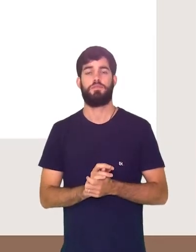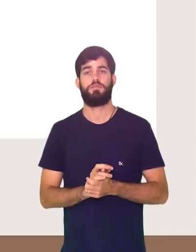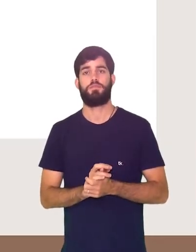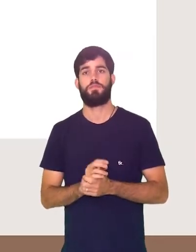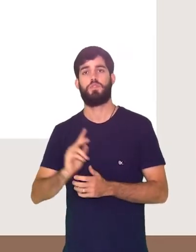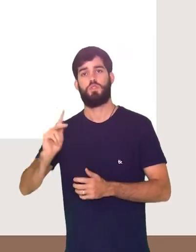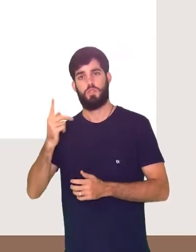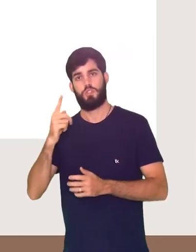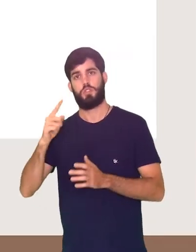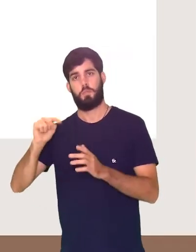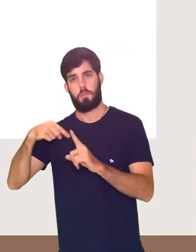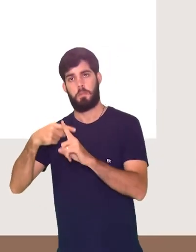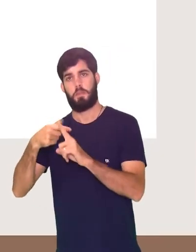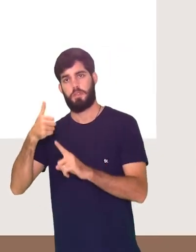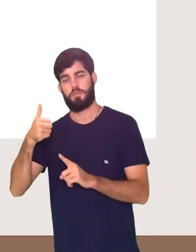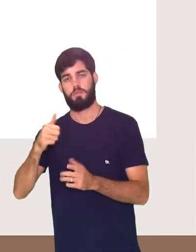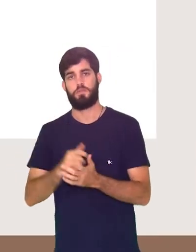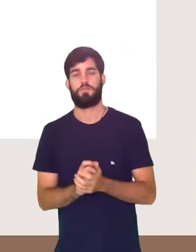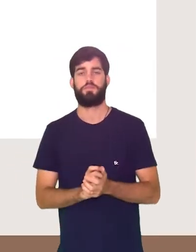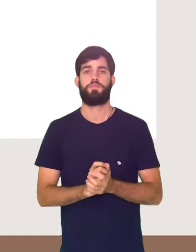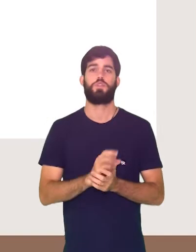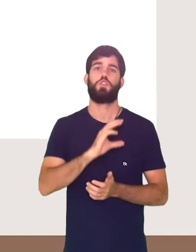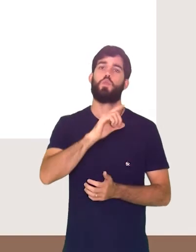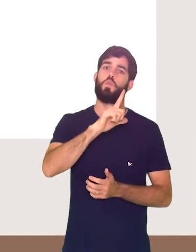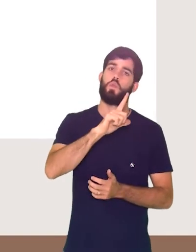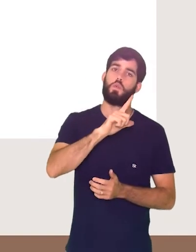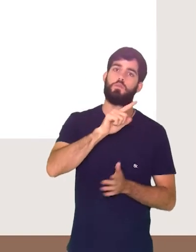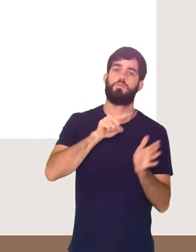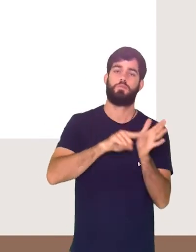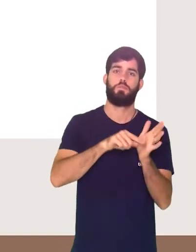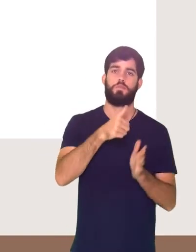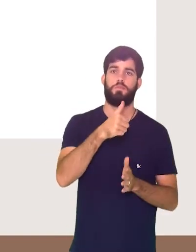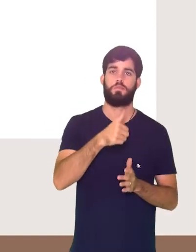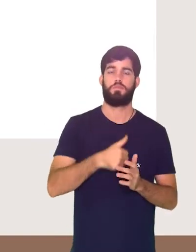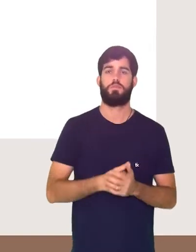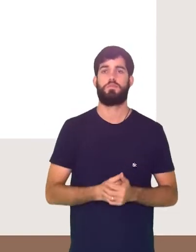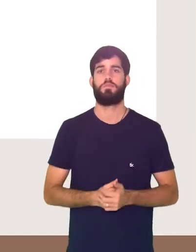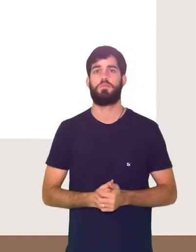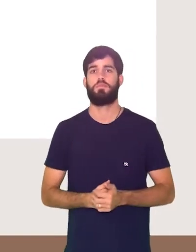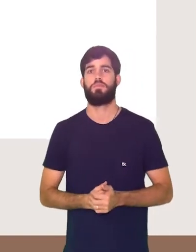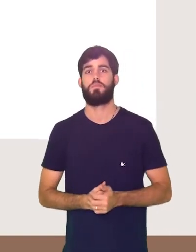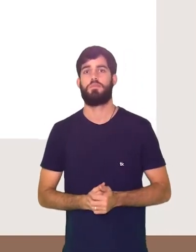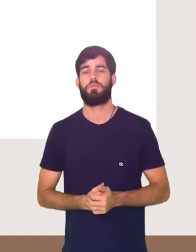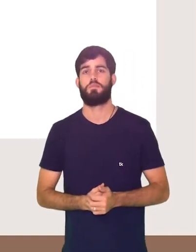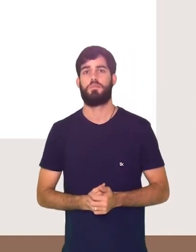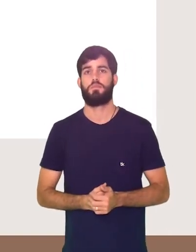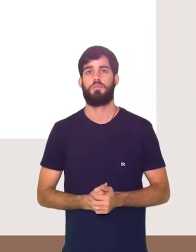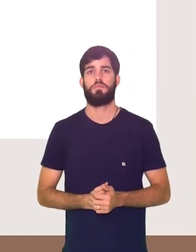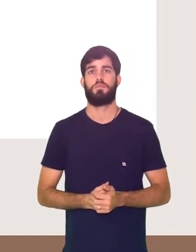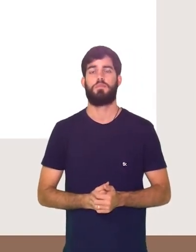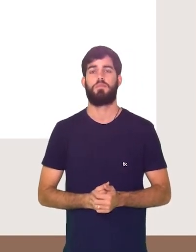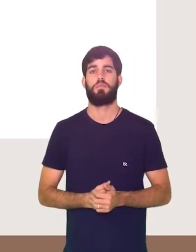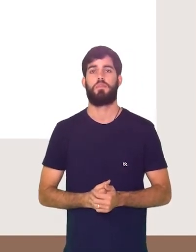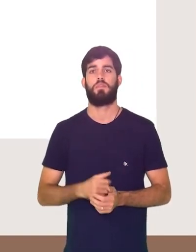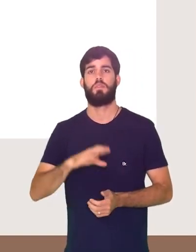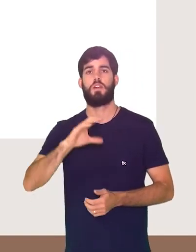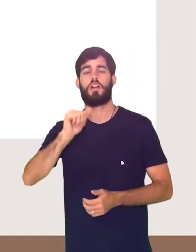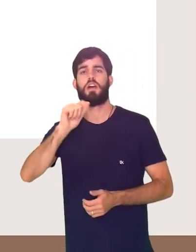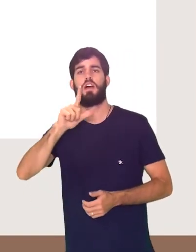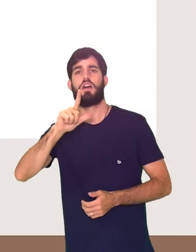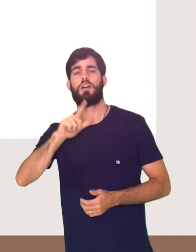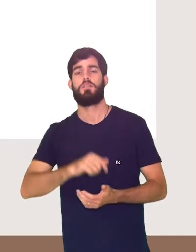1 e o cloro é menos 1. E a cal? Cal, né, esse composto iônico,